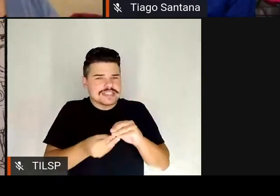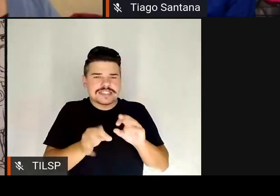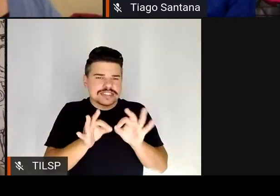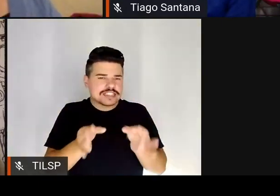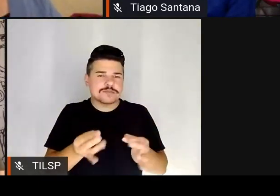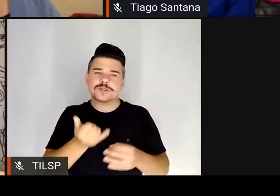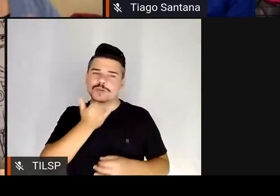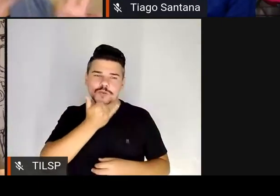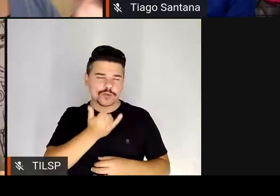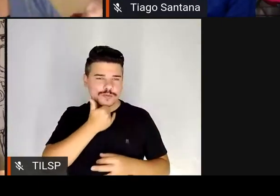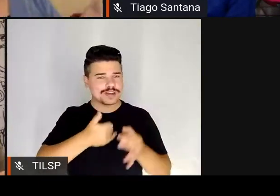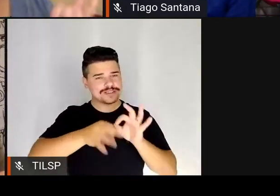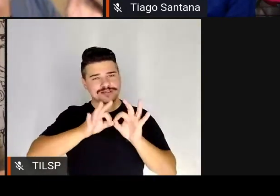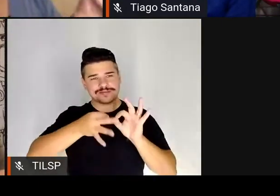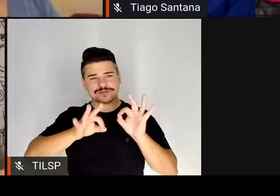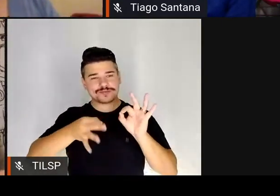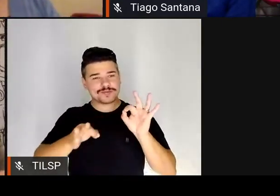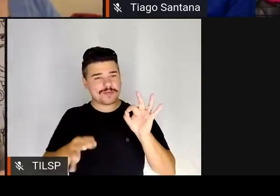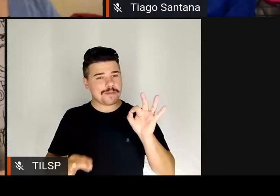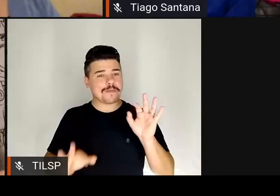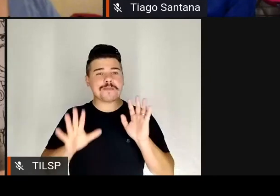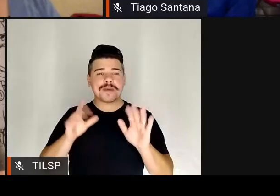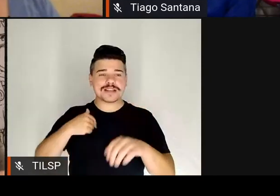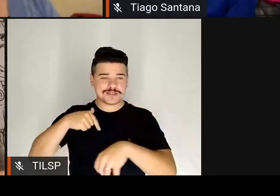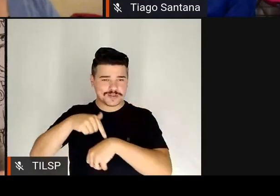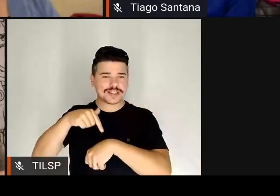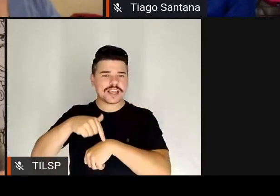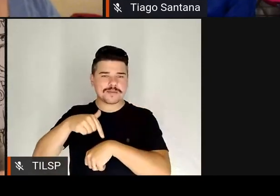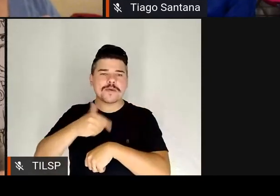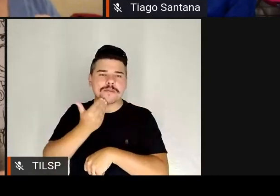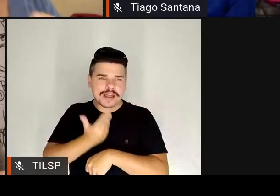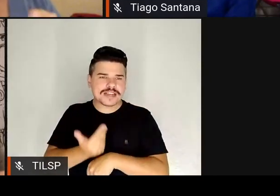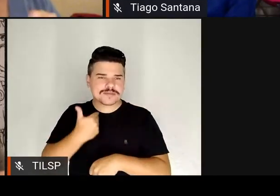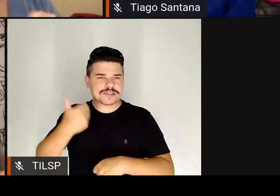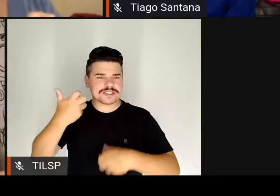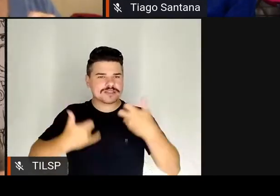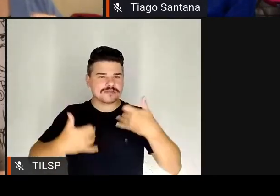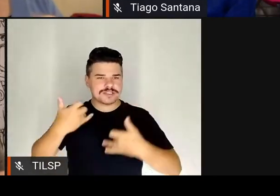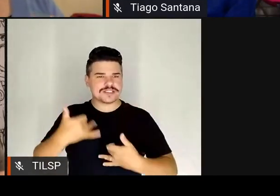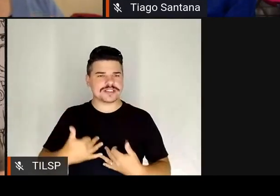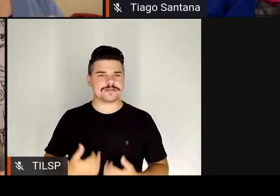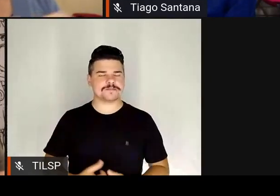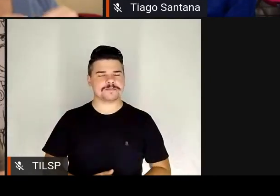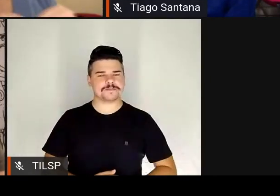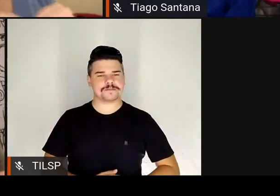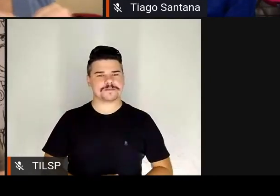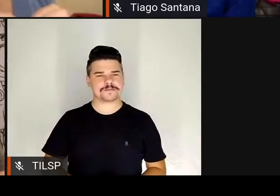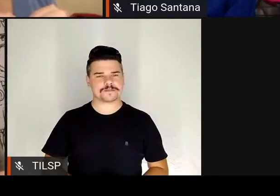assim, mas eu acho que o tempo está pedindo para a gente ser mais breve.